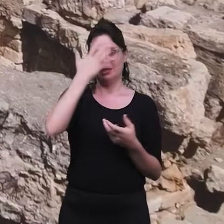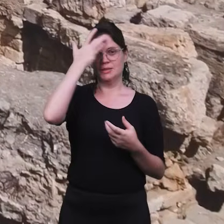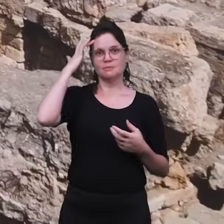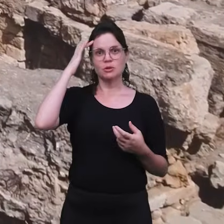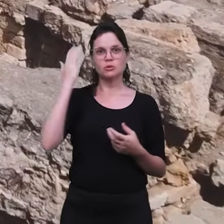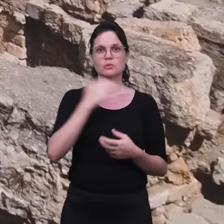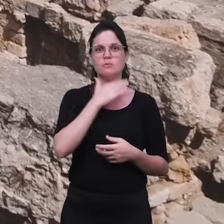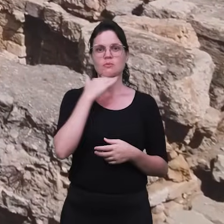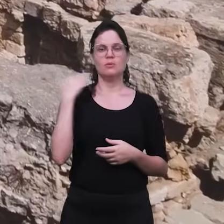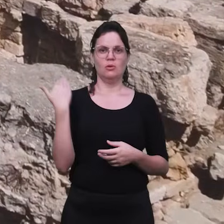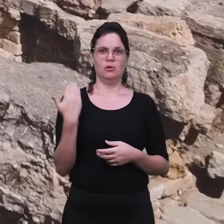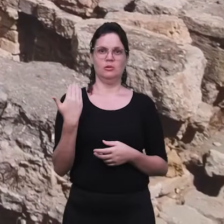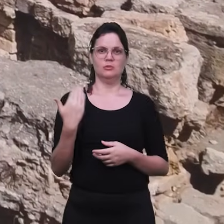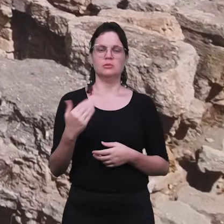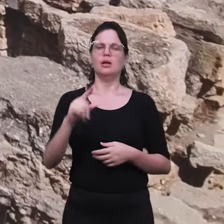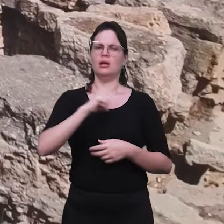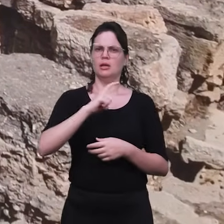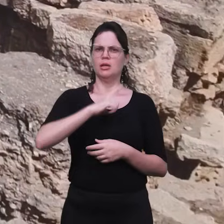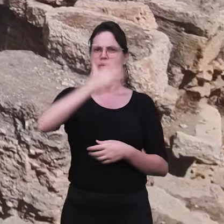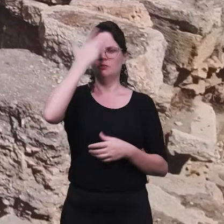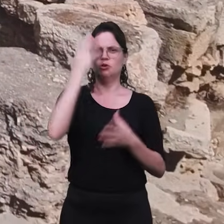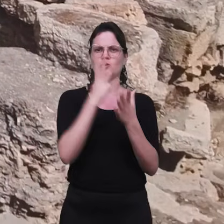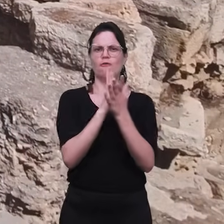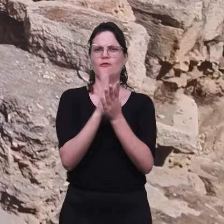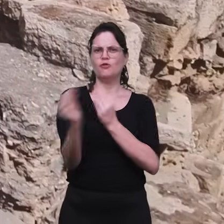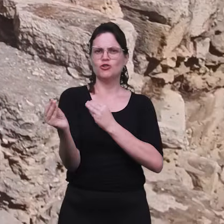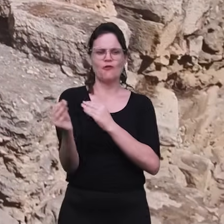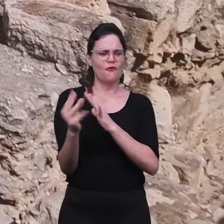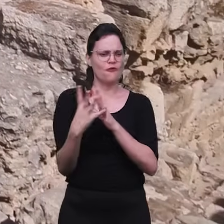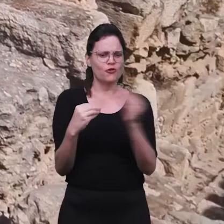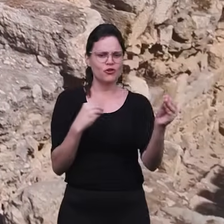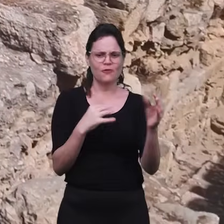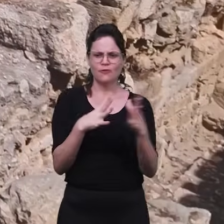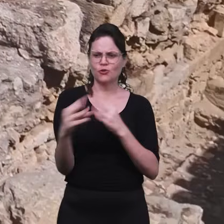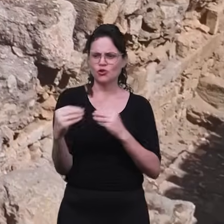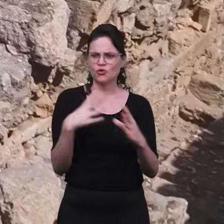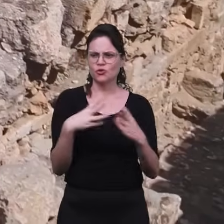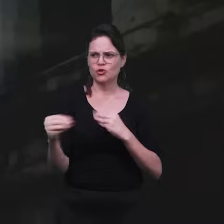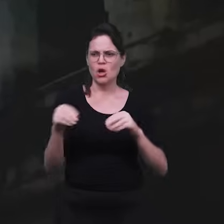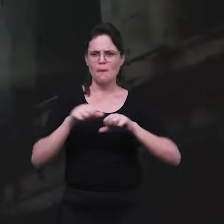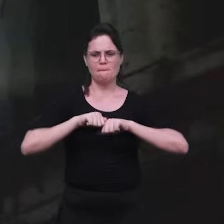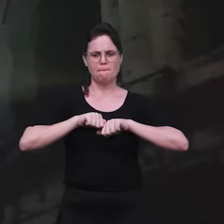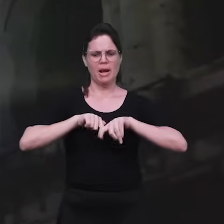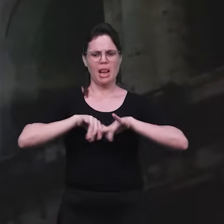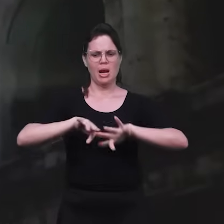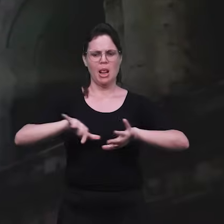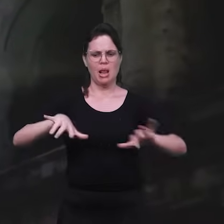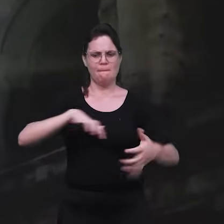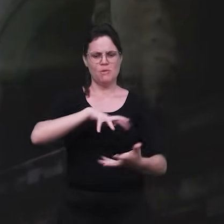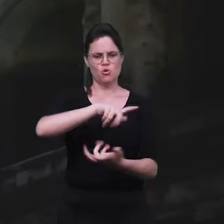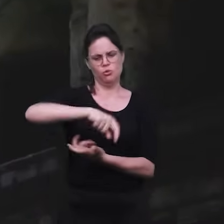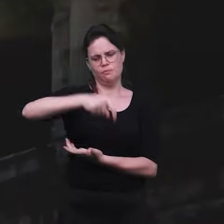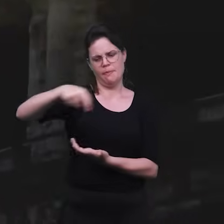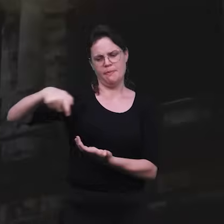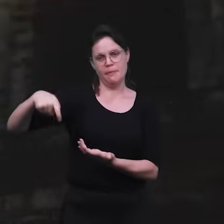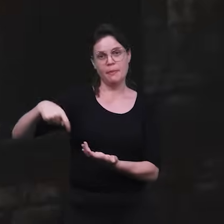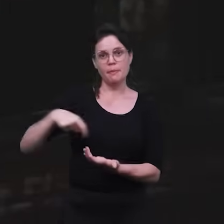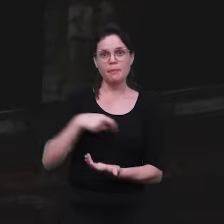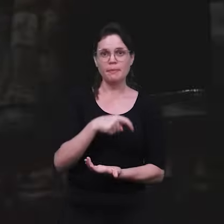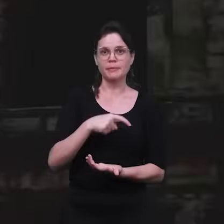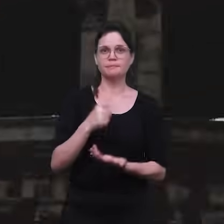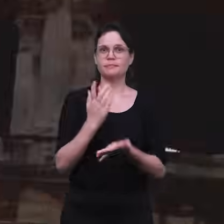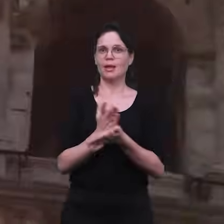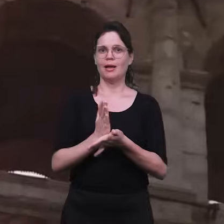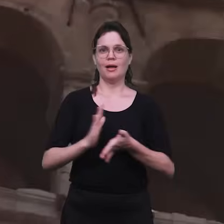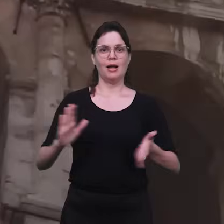muitos fugiram para vários lugares do mundo. E ali Israel deixou de ser nação. E nós vemos que isso não ficou